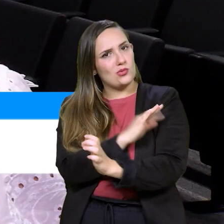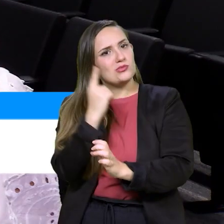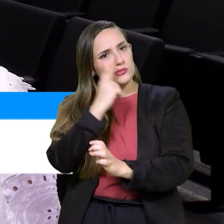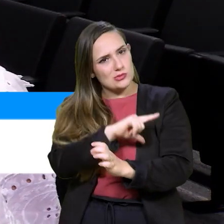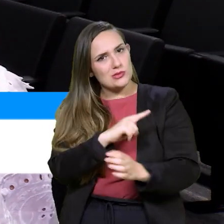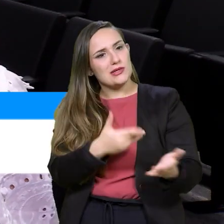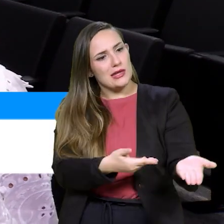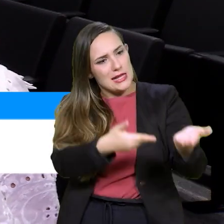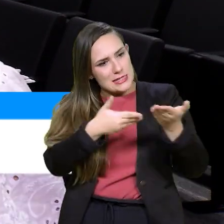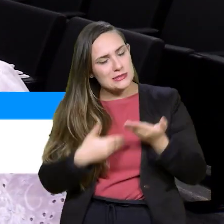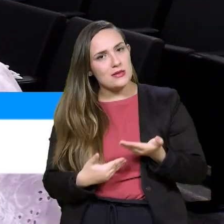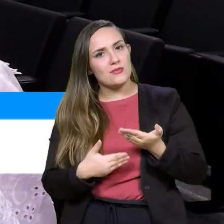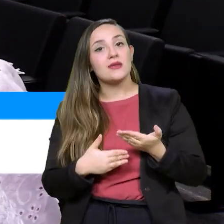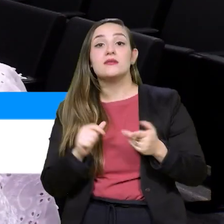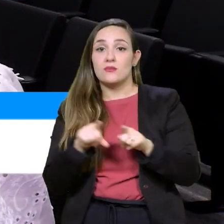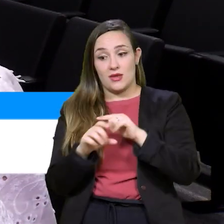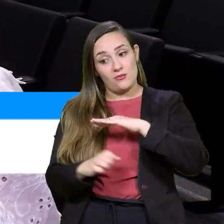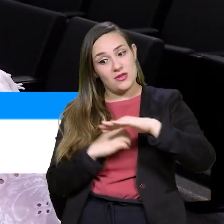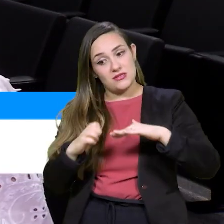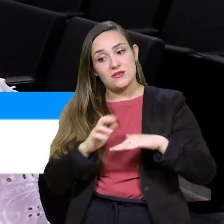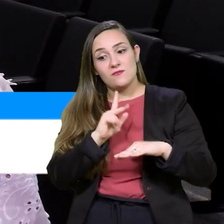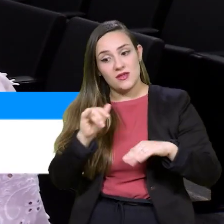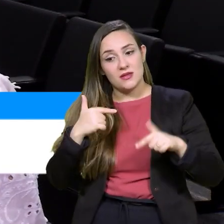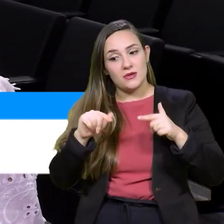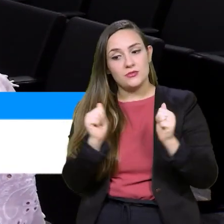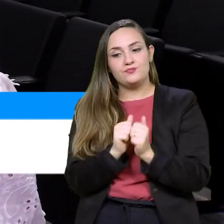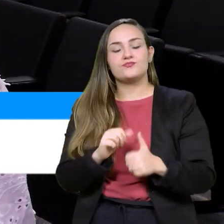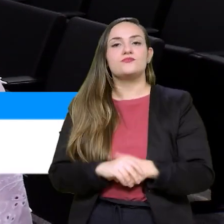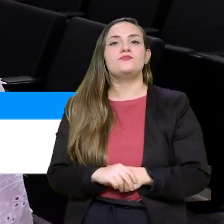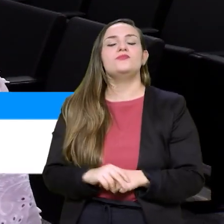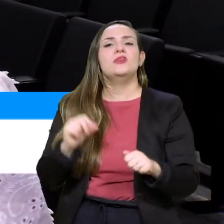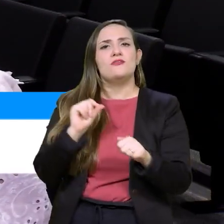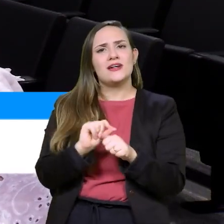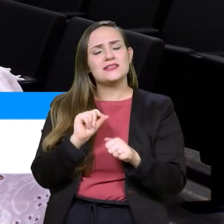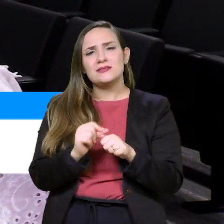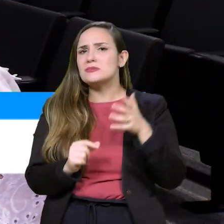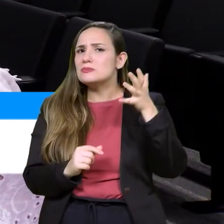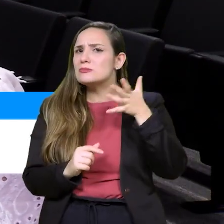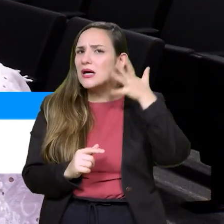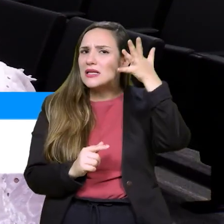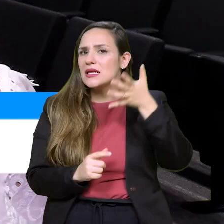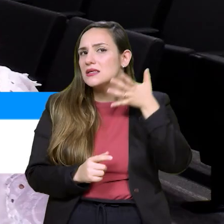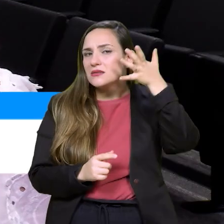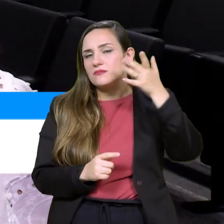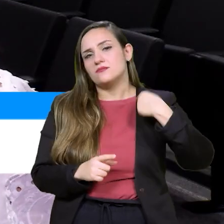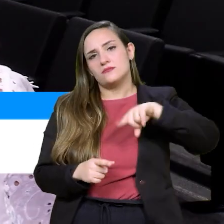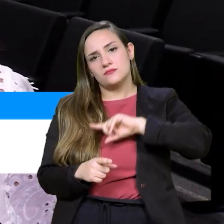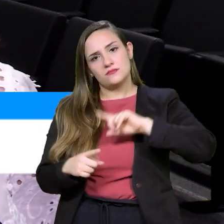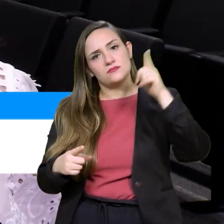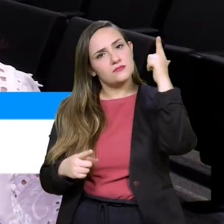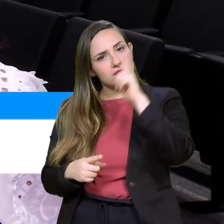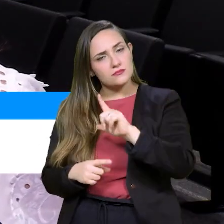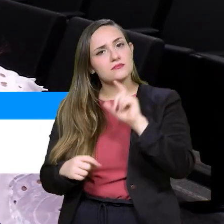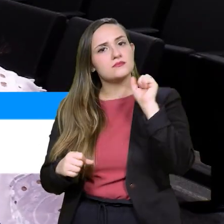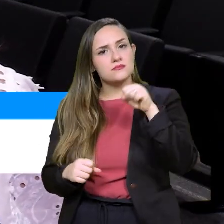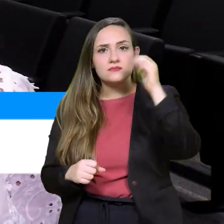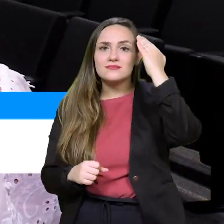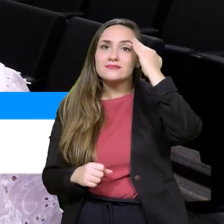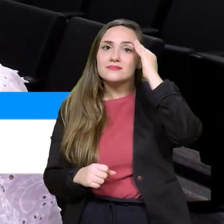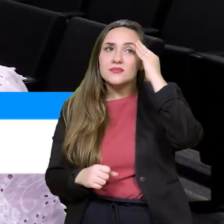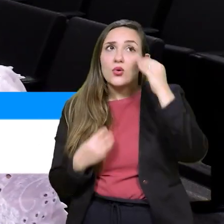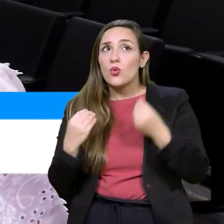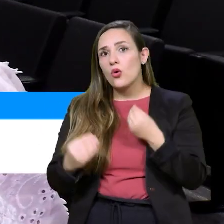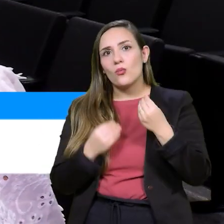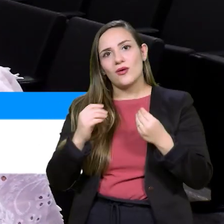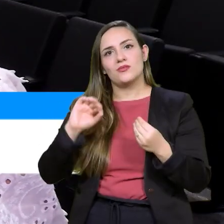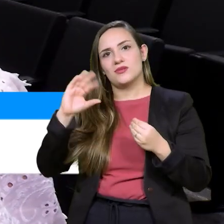né, de toda uma equipe e dessa empresa que vai recepcioná-lo, né? E também fazer palestras para que a gente